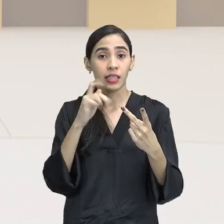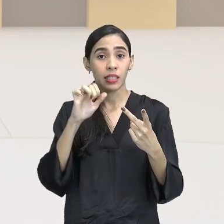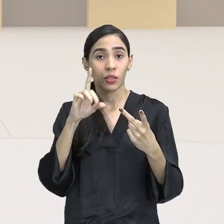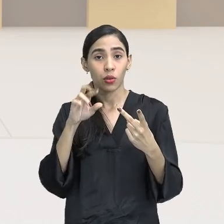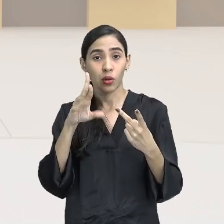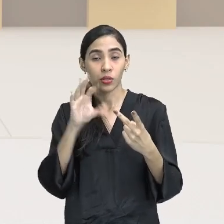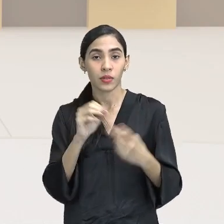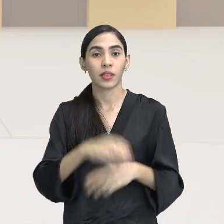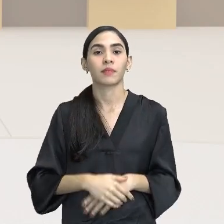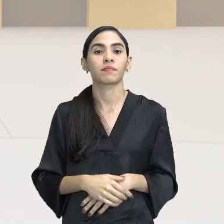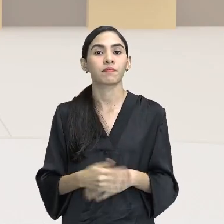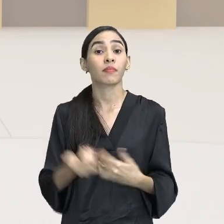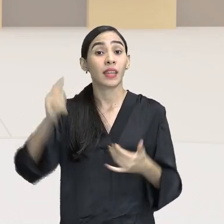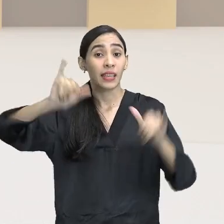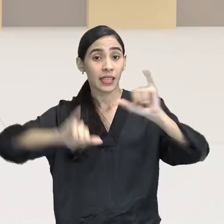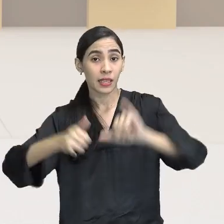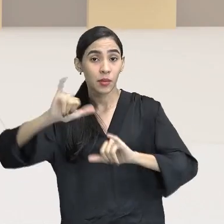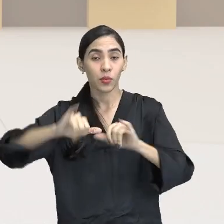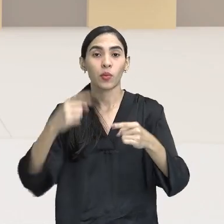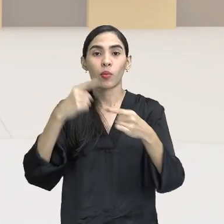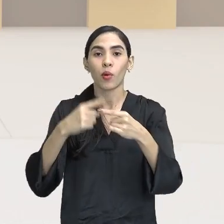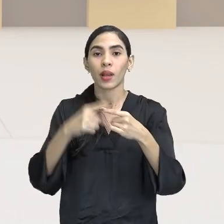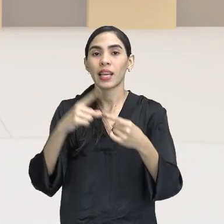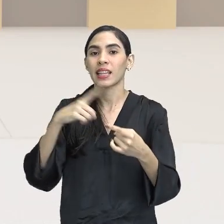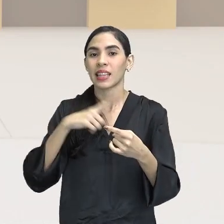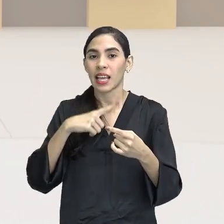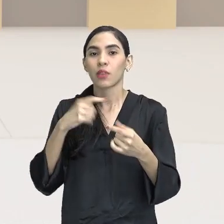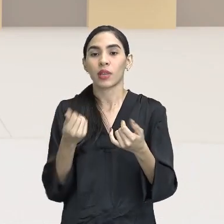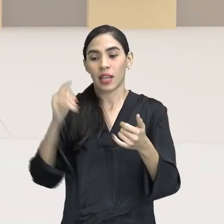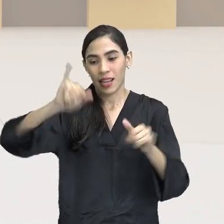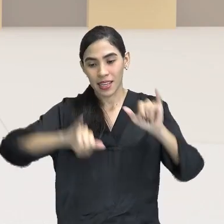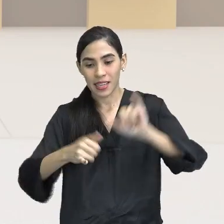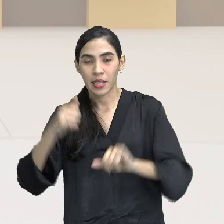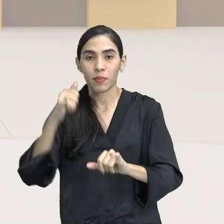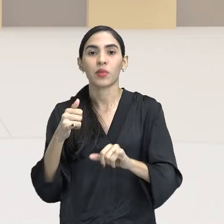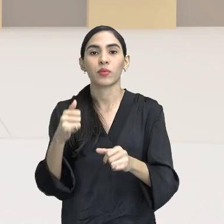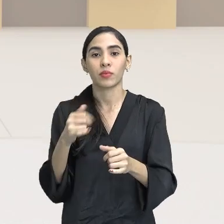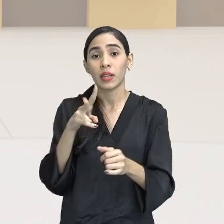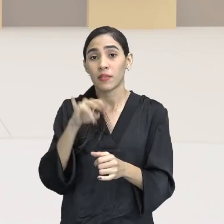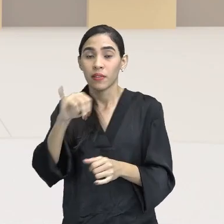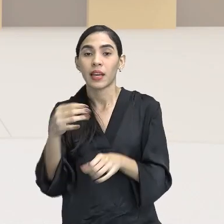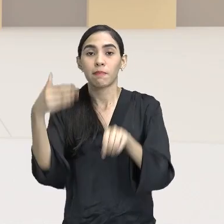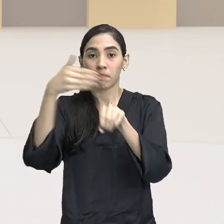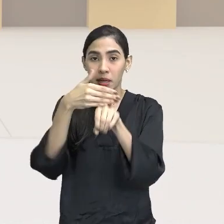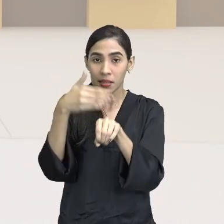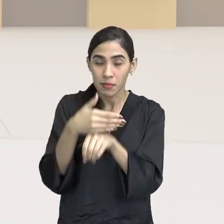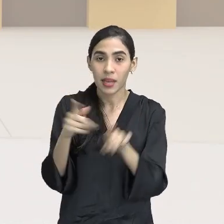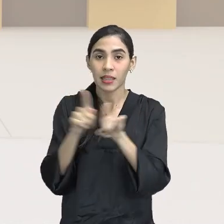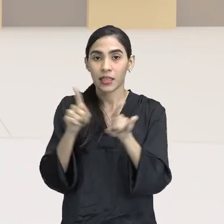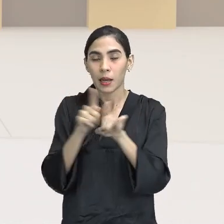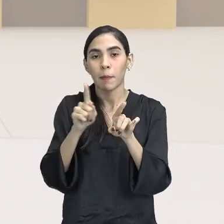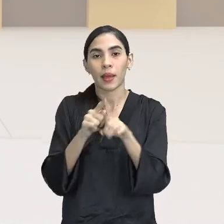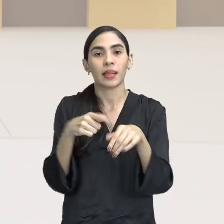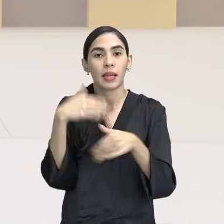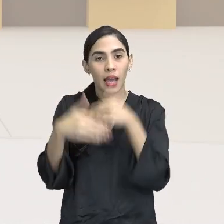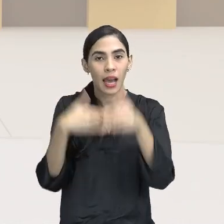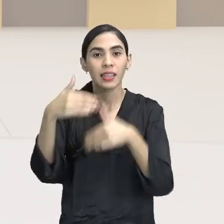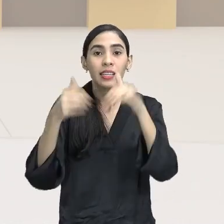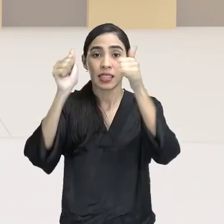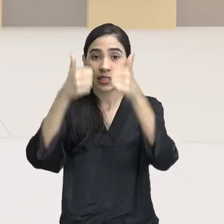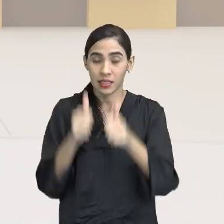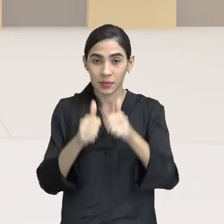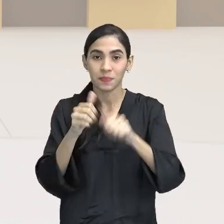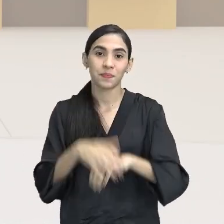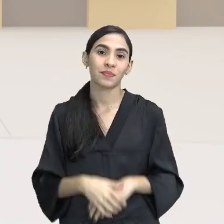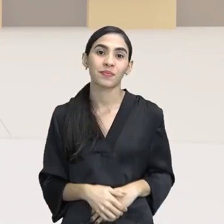E químicos porque envolvem elementos químicos que vão participar de reações químicas justamente nesse